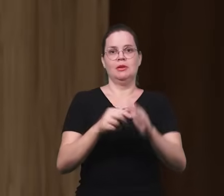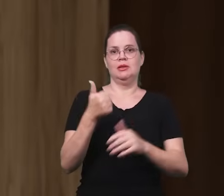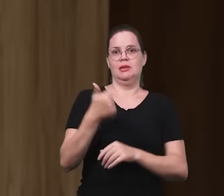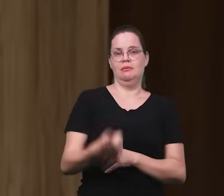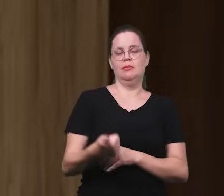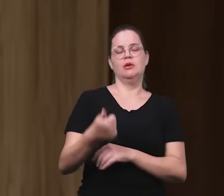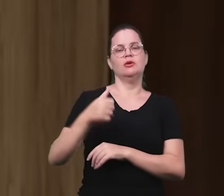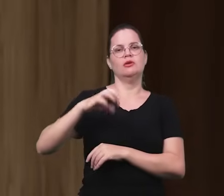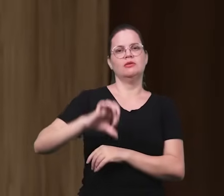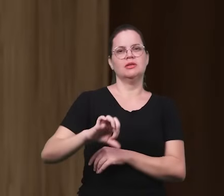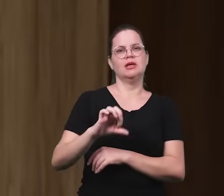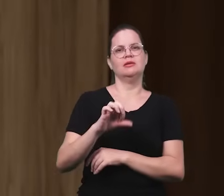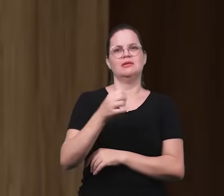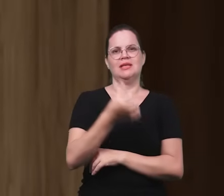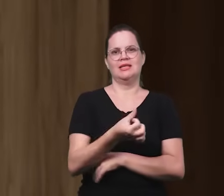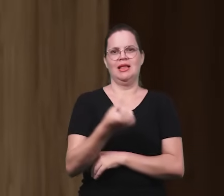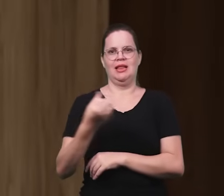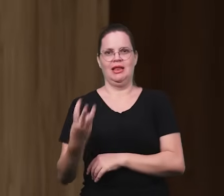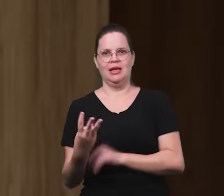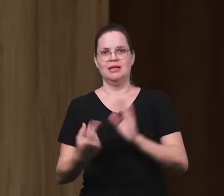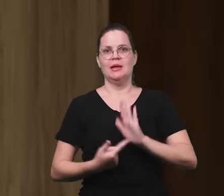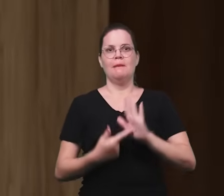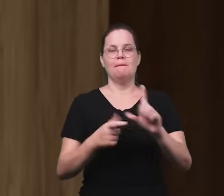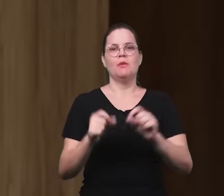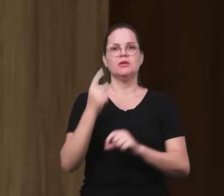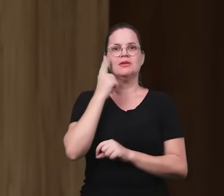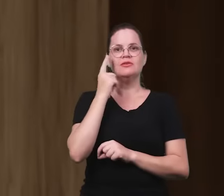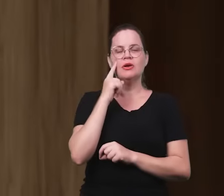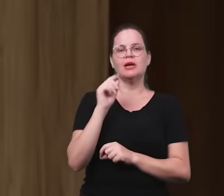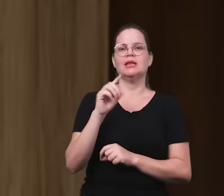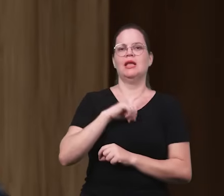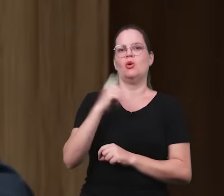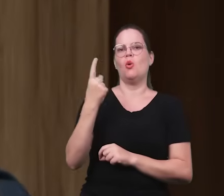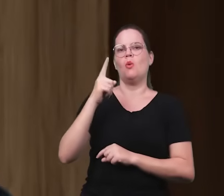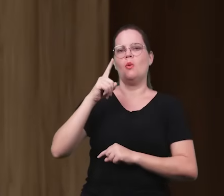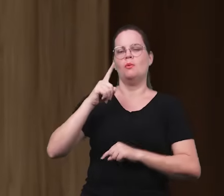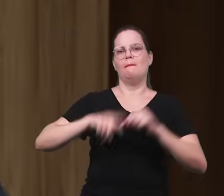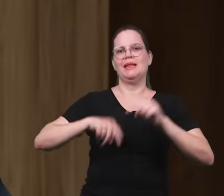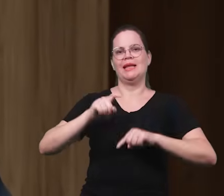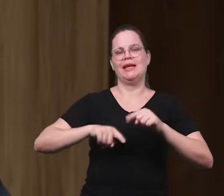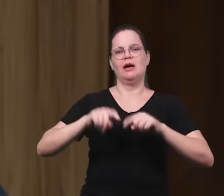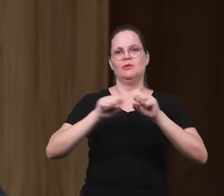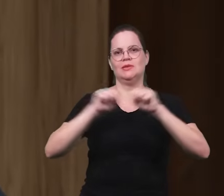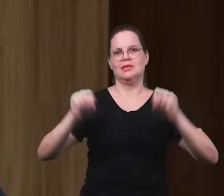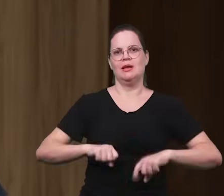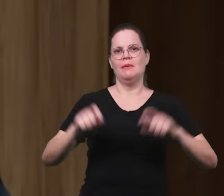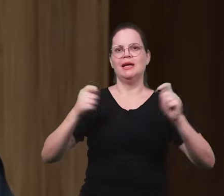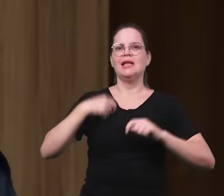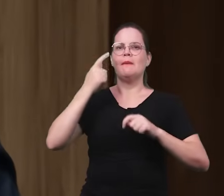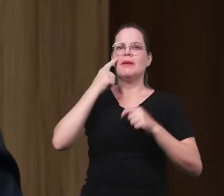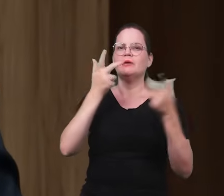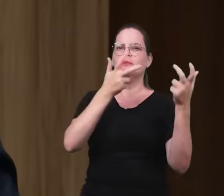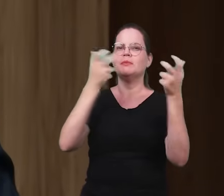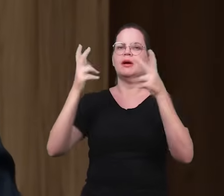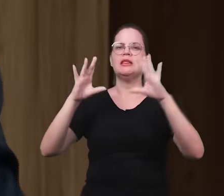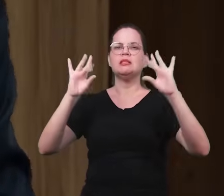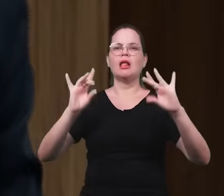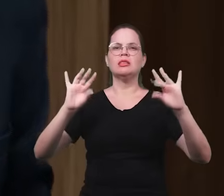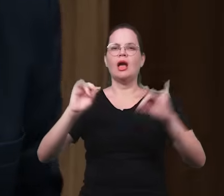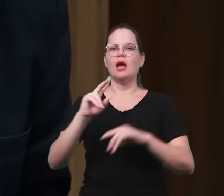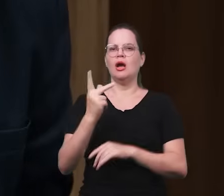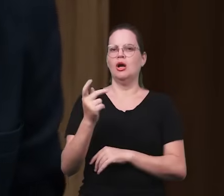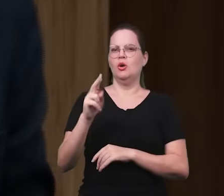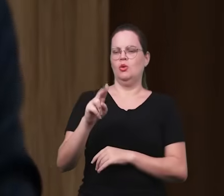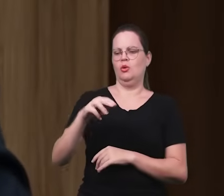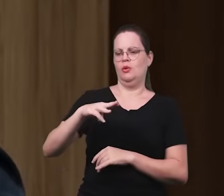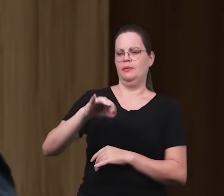higrômetro, que permite medir a umidade. Então, você tinha o conceito, às vezes se sabia, mas